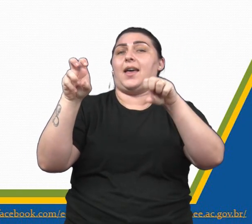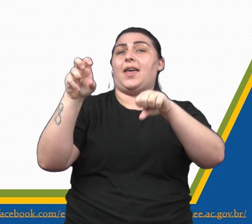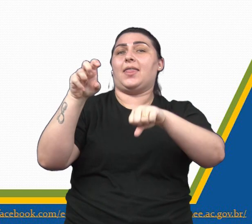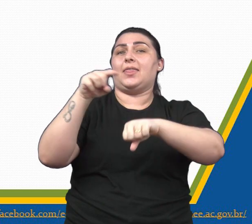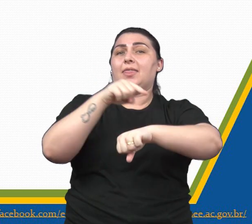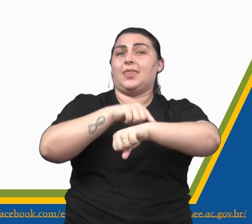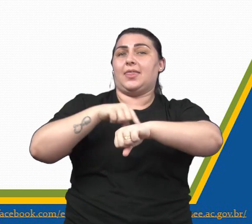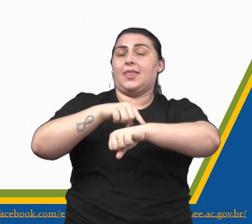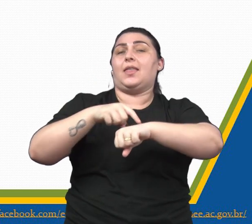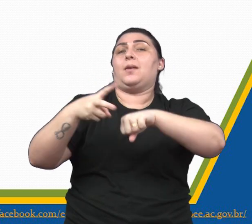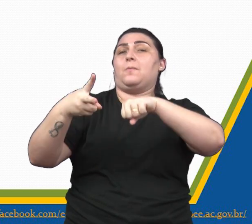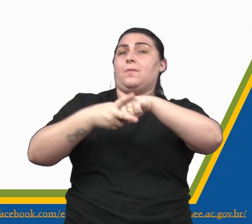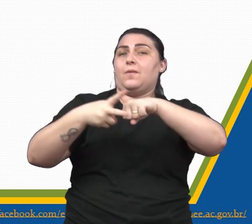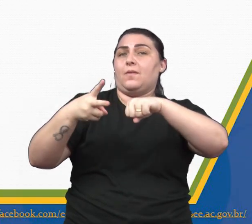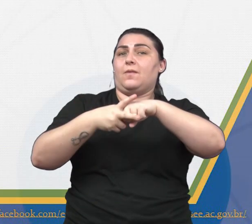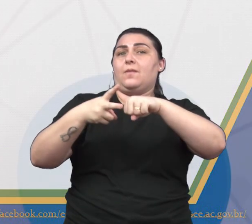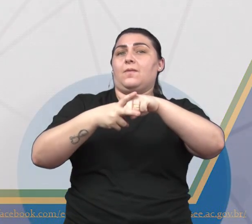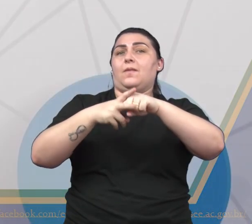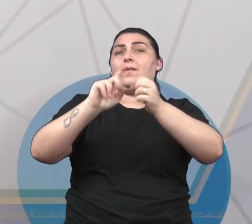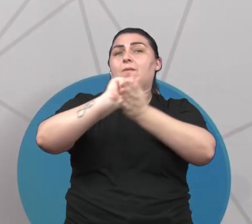no gênero relato pessoal.